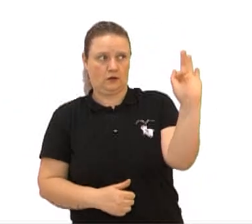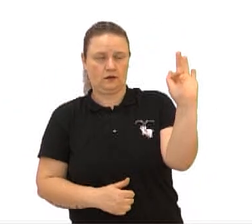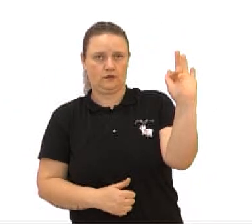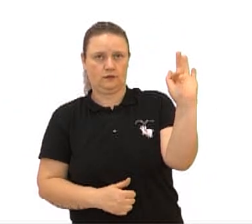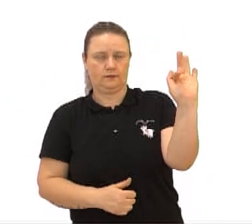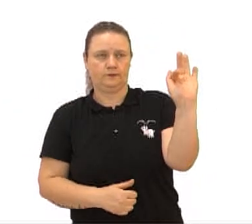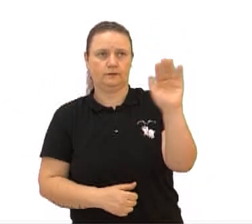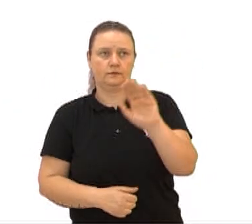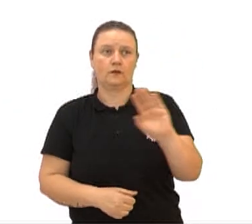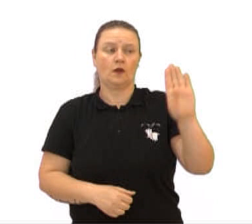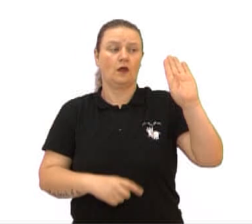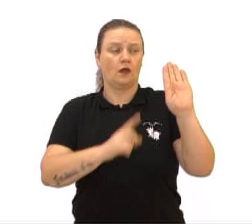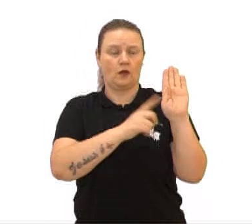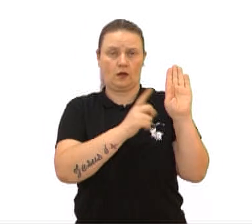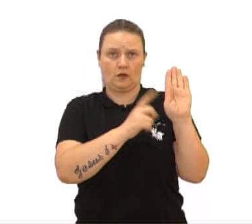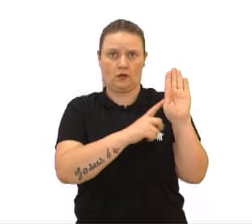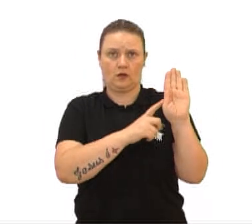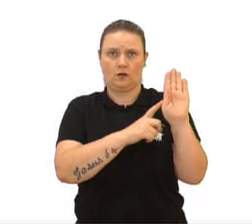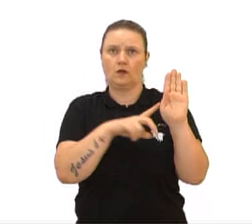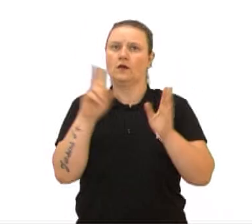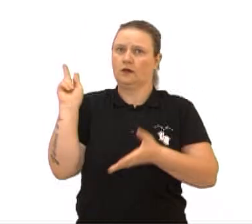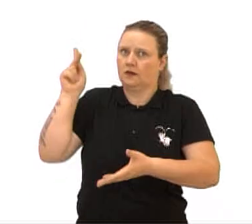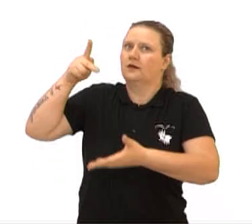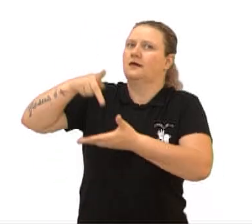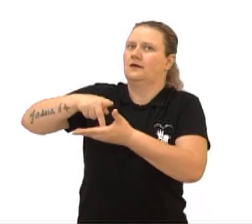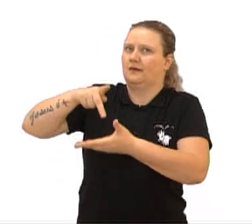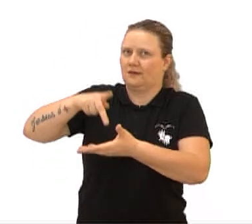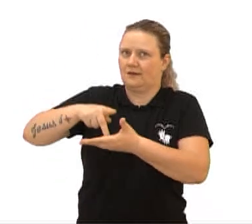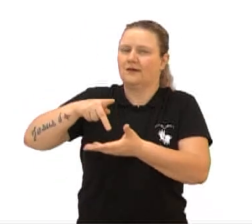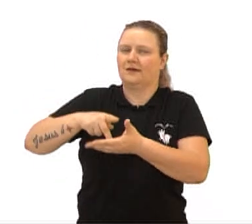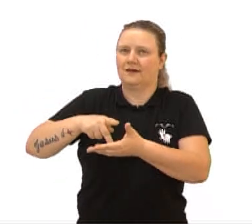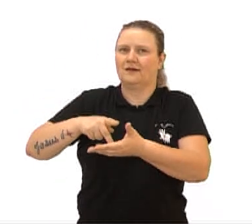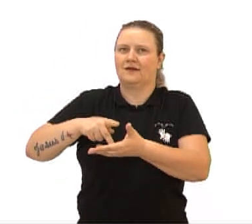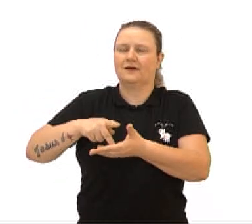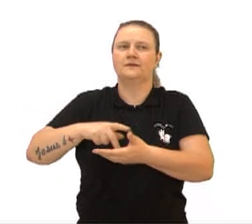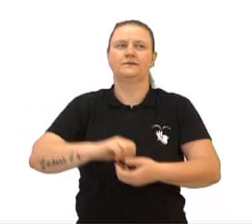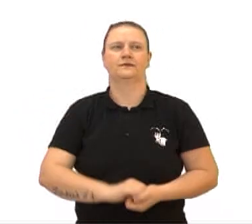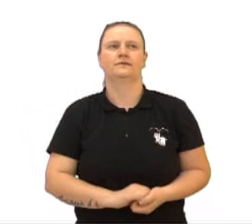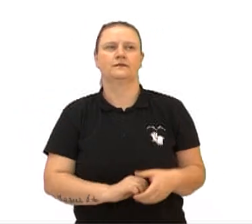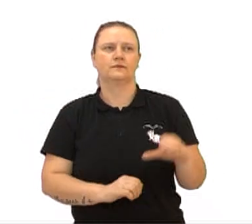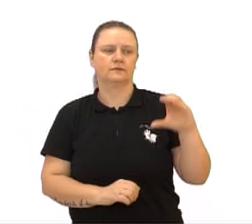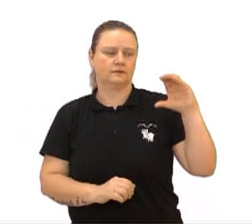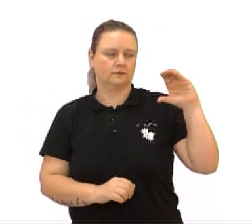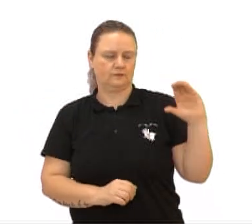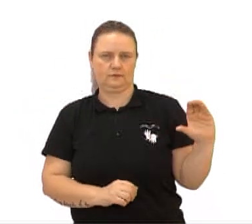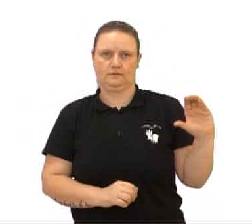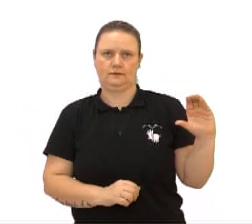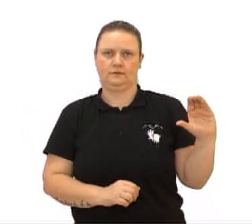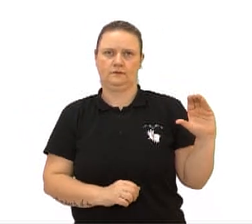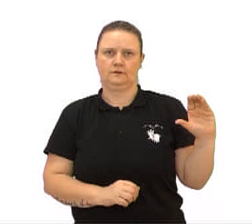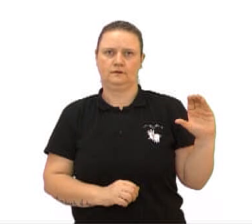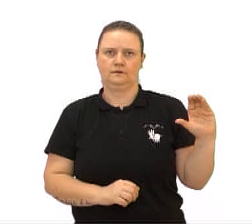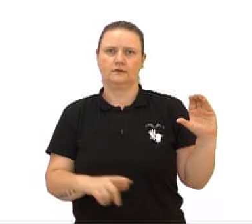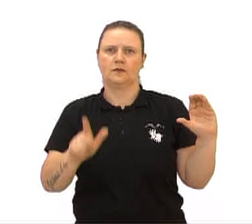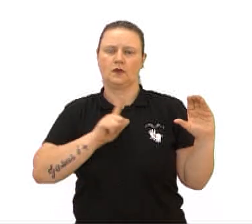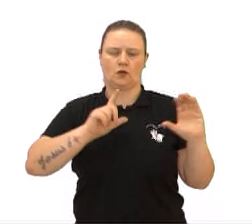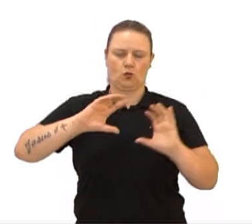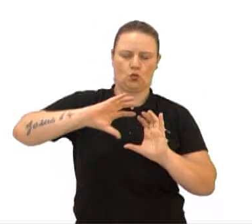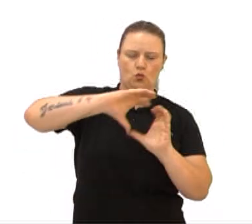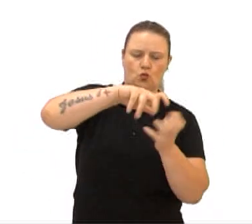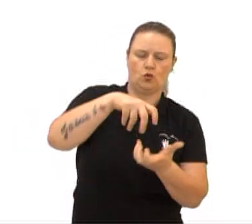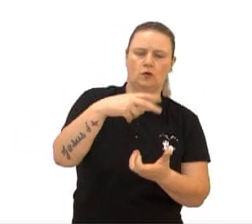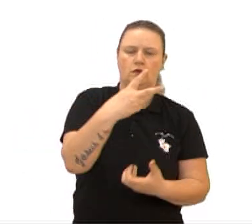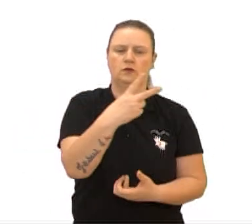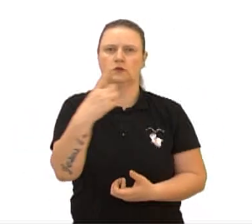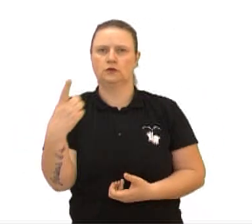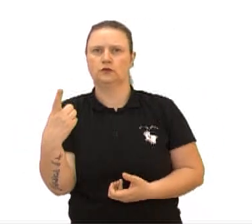Existem falantes da língua espanhola em todos os 6 continentes? Verdadeiro. A C. Existem no mundo 21